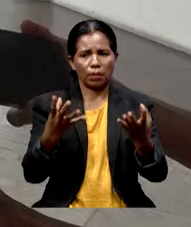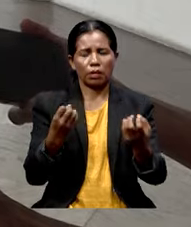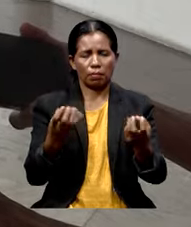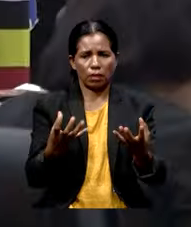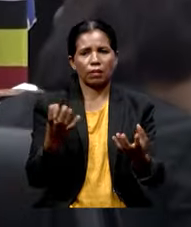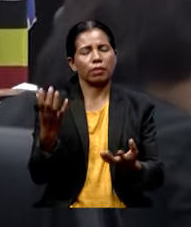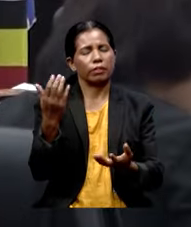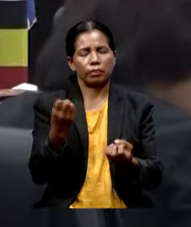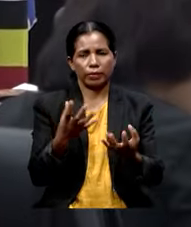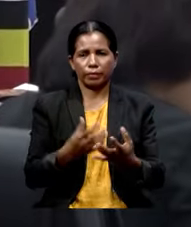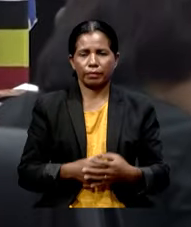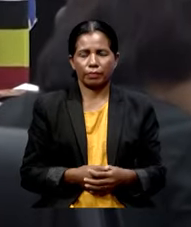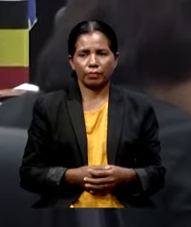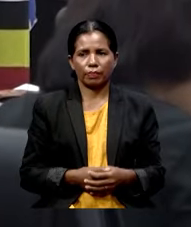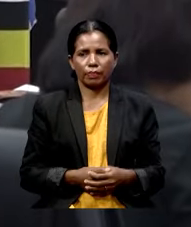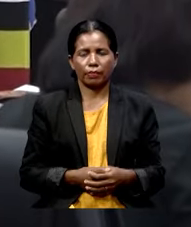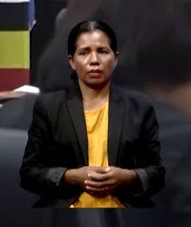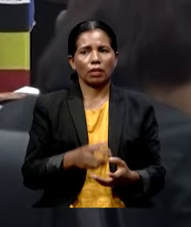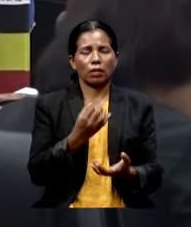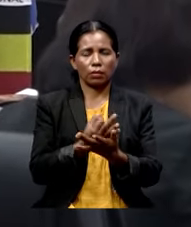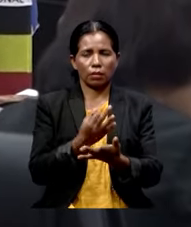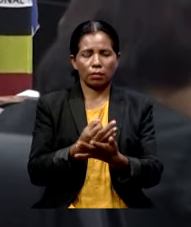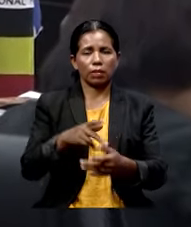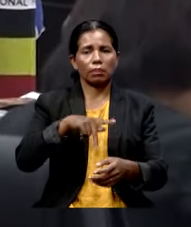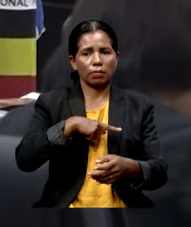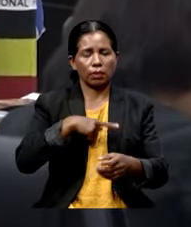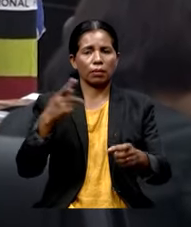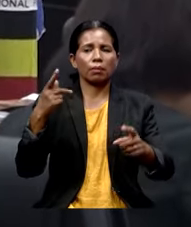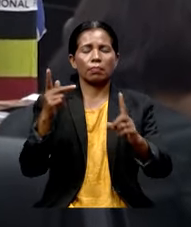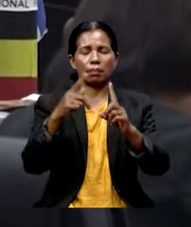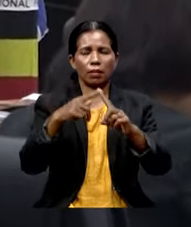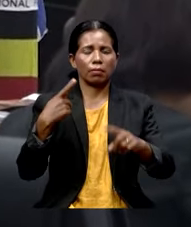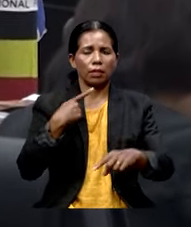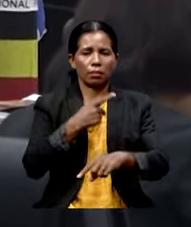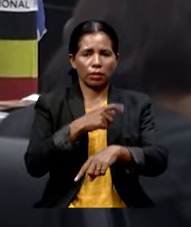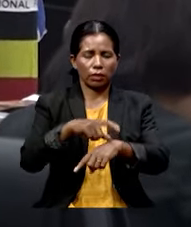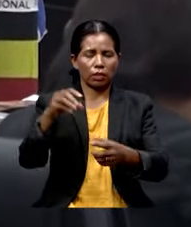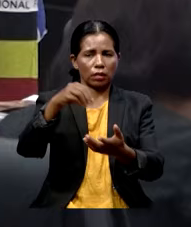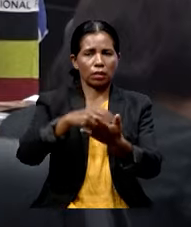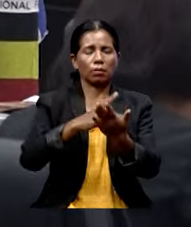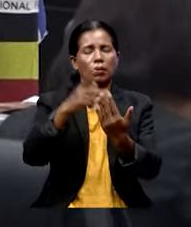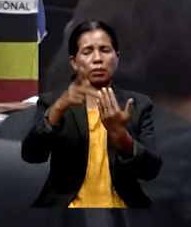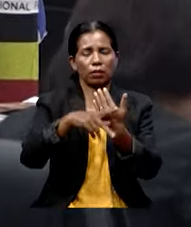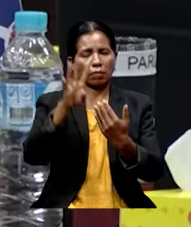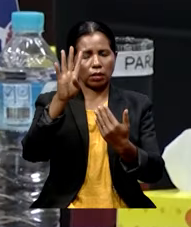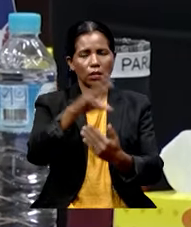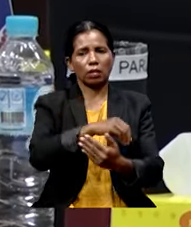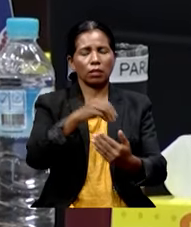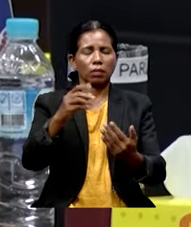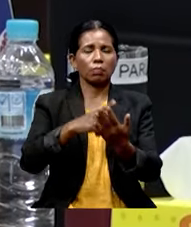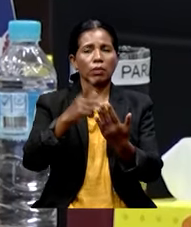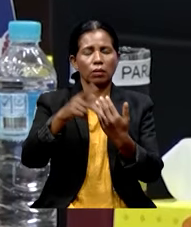Barato demais. Orçamento privativo para o Parlamento Nacional e a Tinan Uin aloca para o programa HAT no subprograma